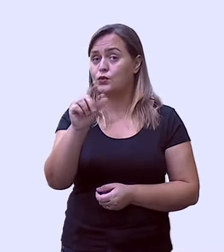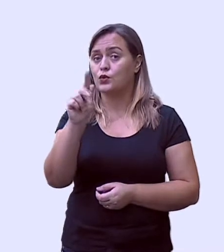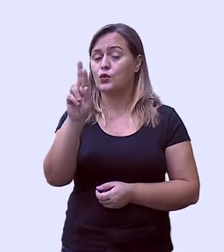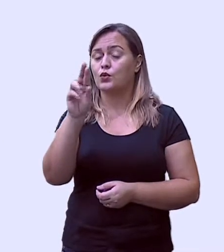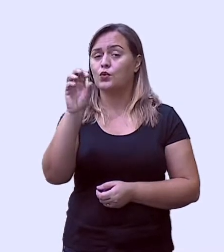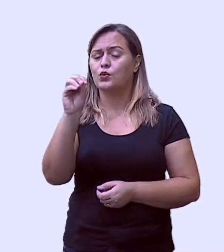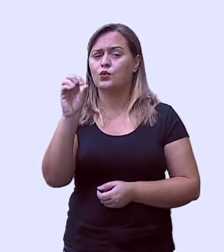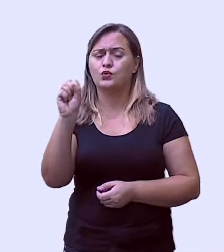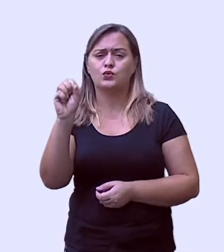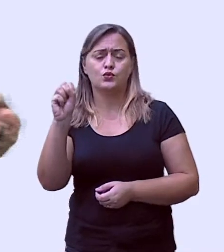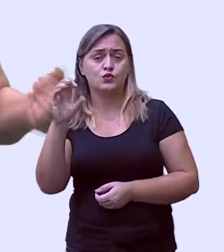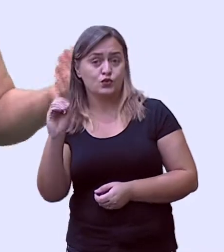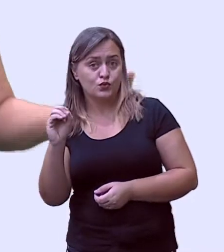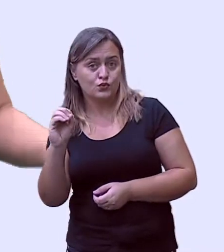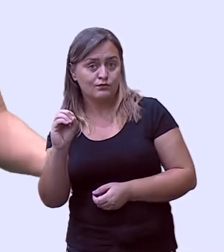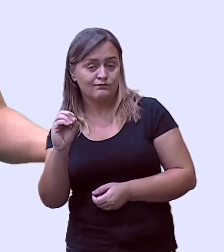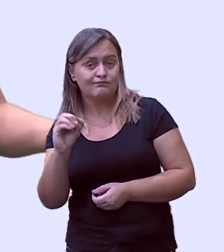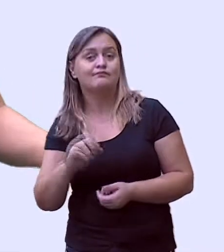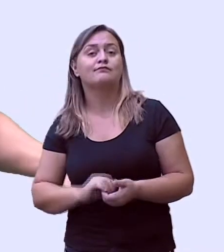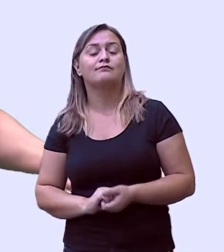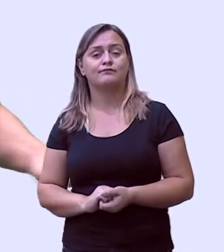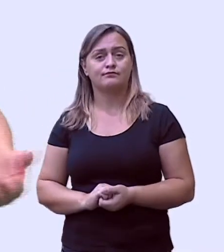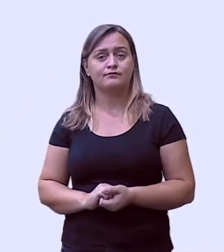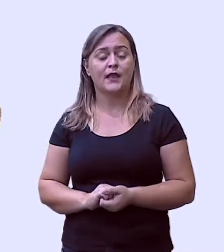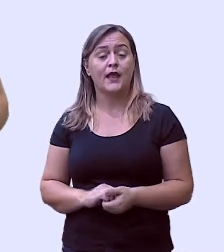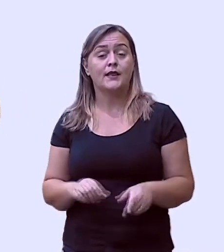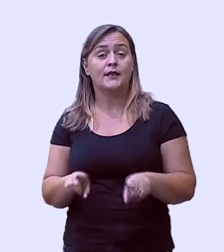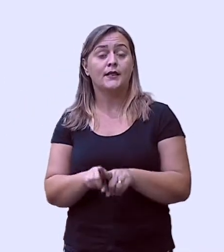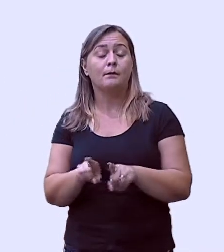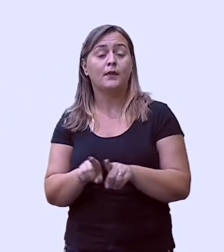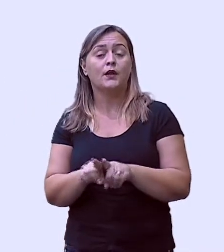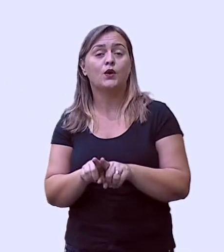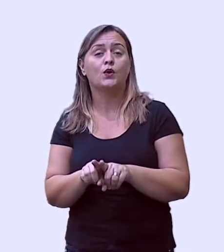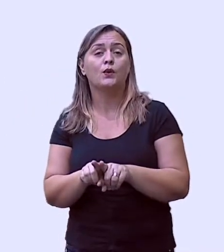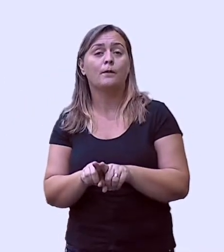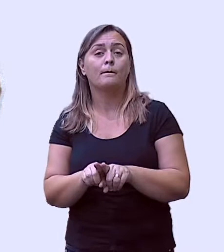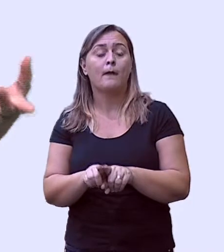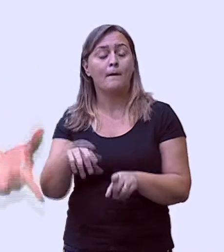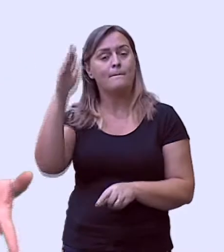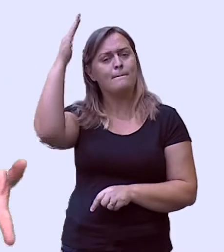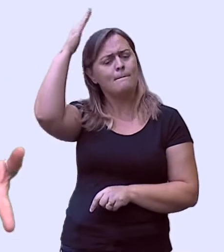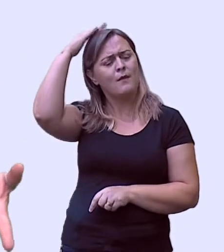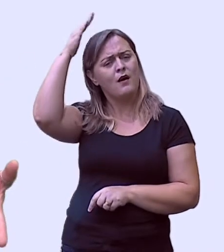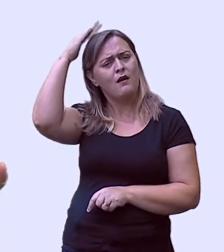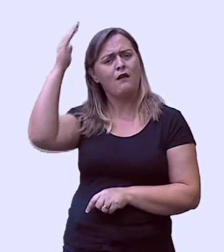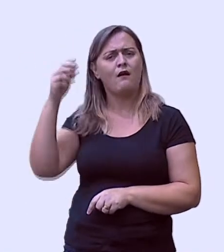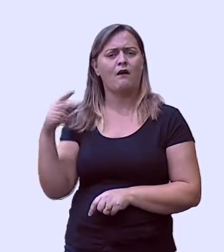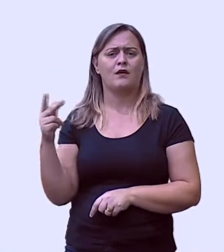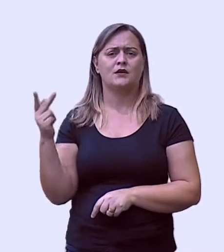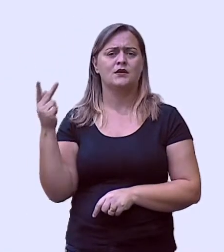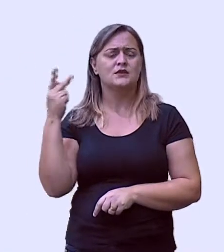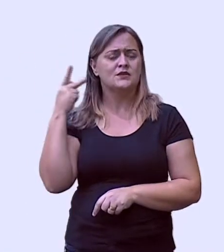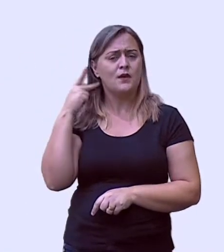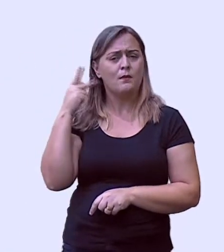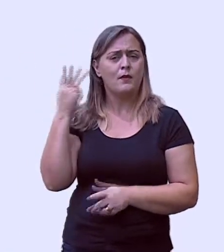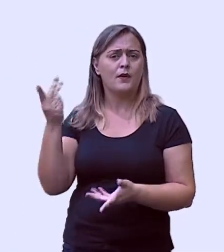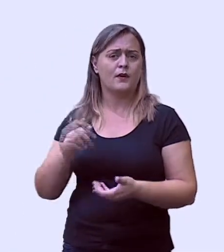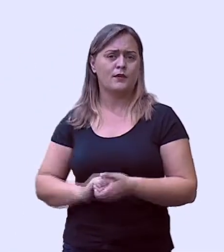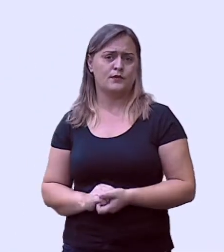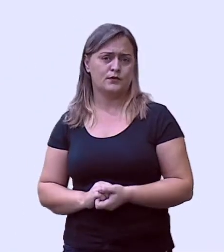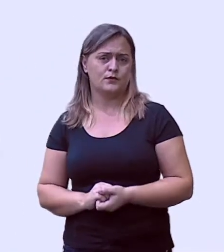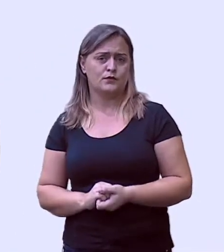Maranhão, no Piauí, em Rondônia, no Paraná, em São Paulo e